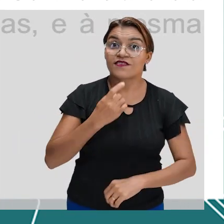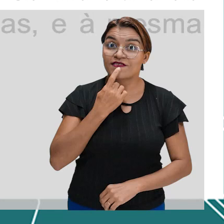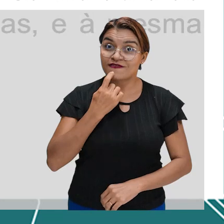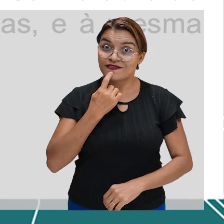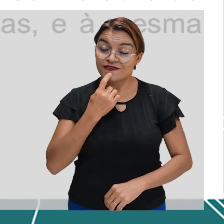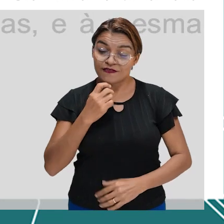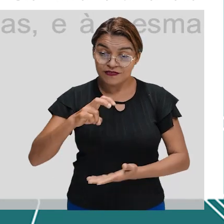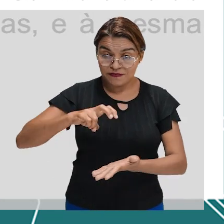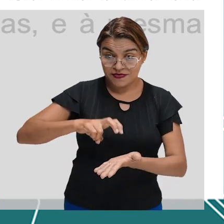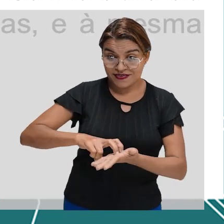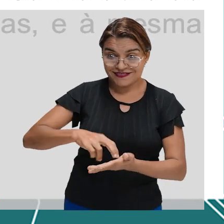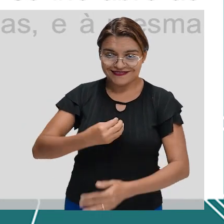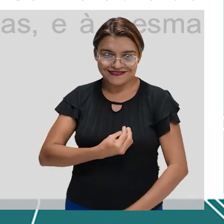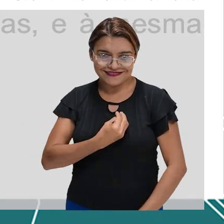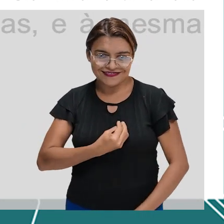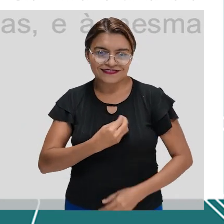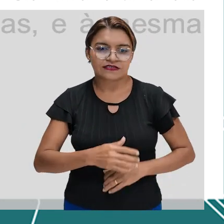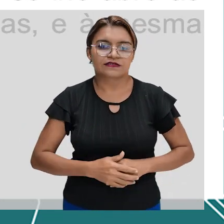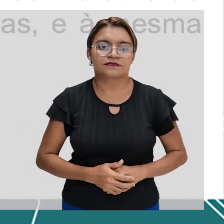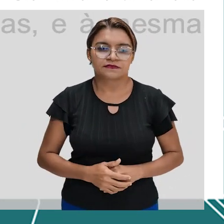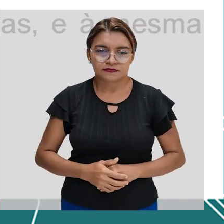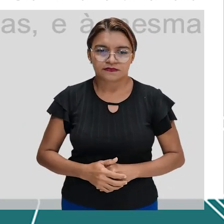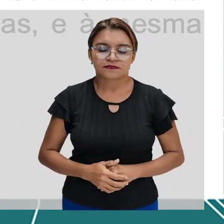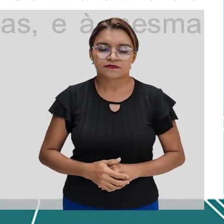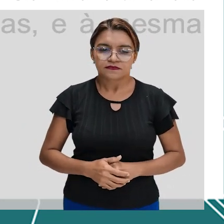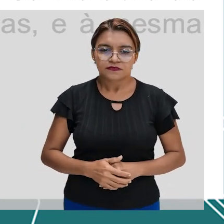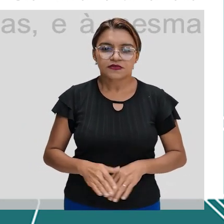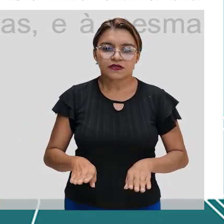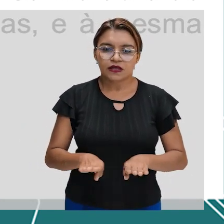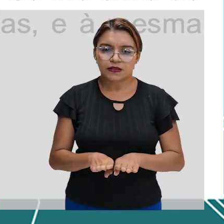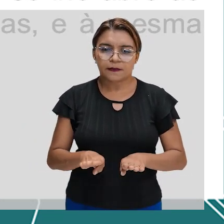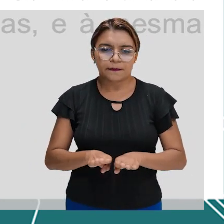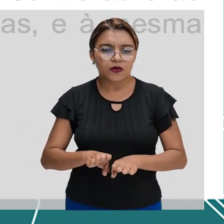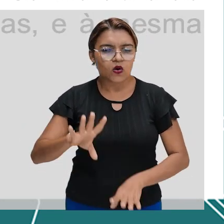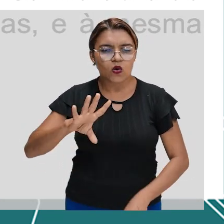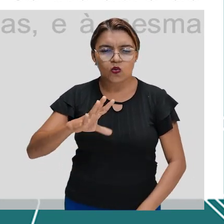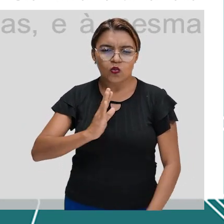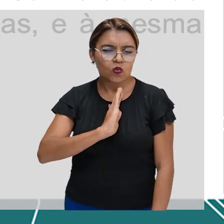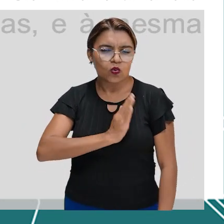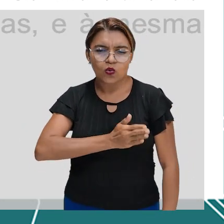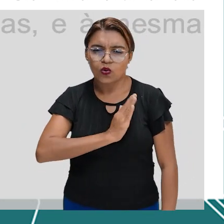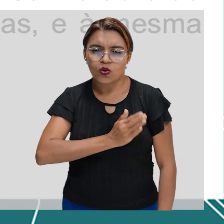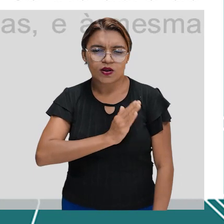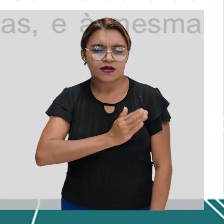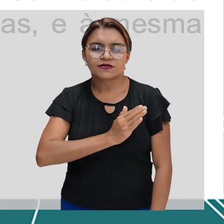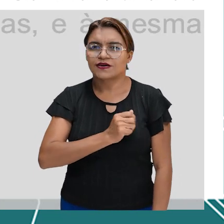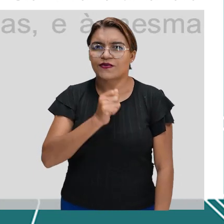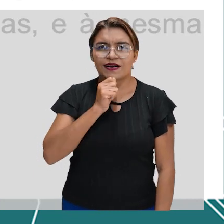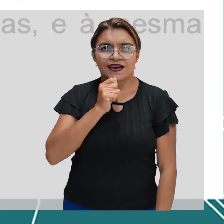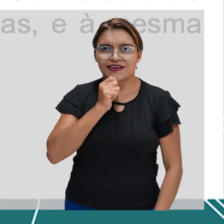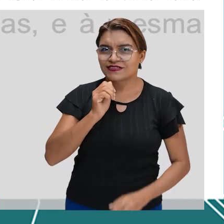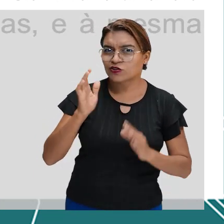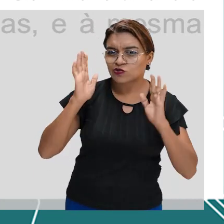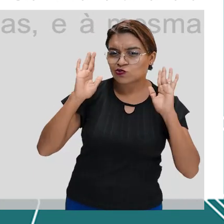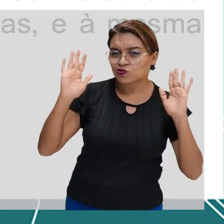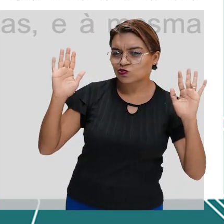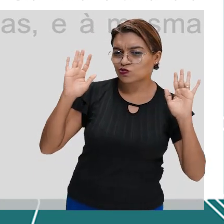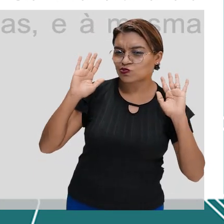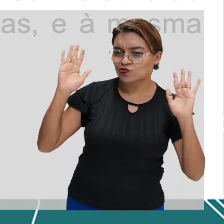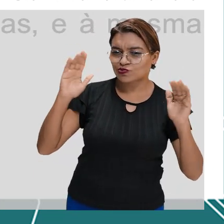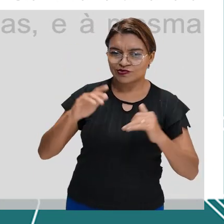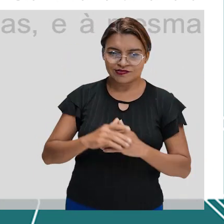da manhã da vida as louças do coração que ainda não sonha em frutos e